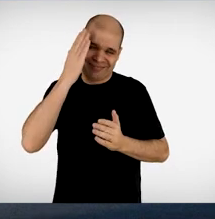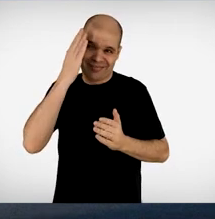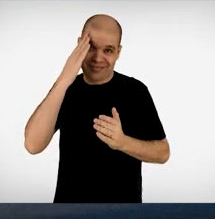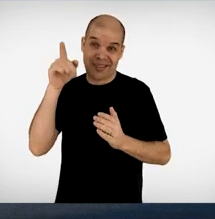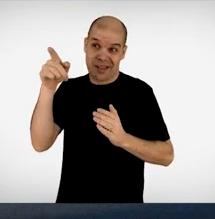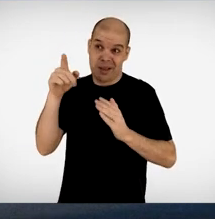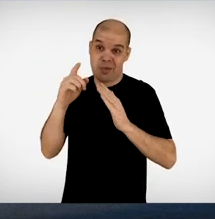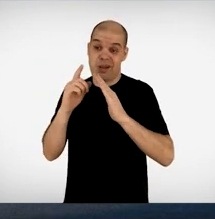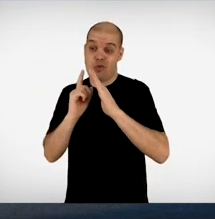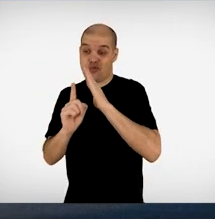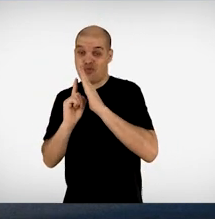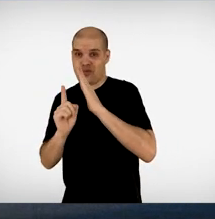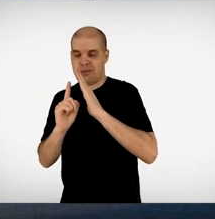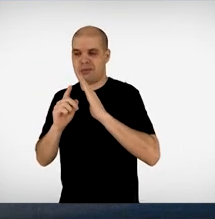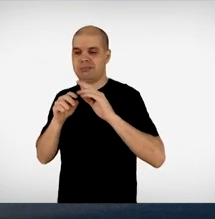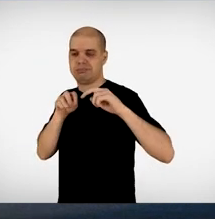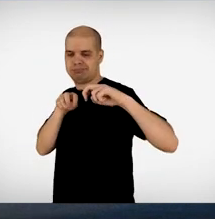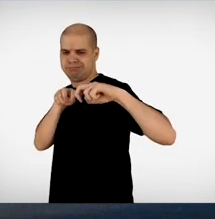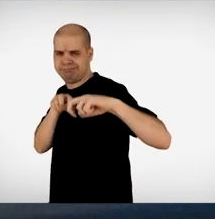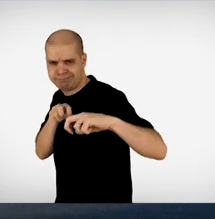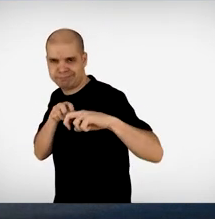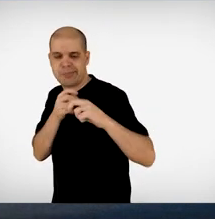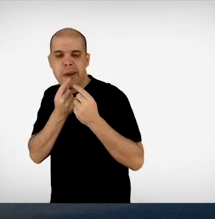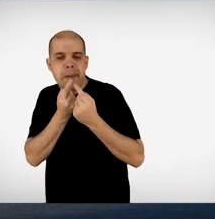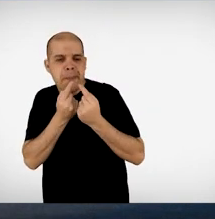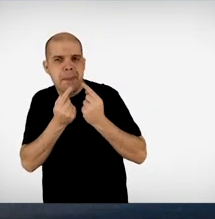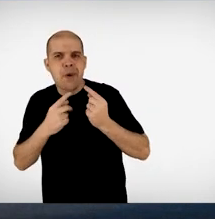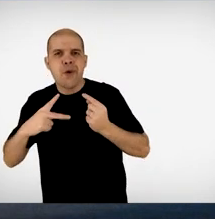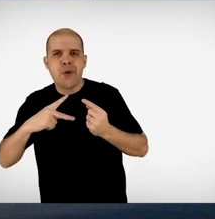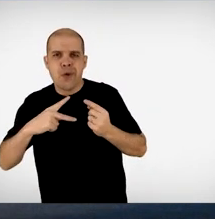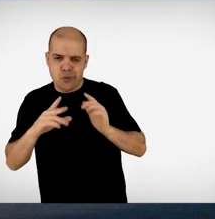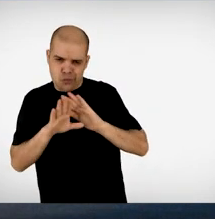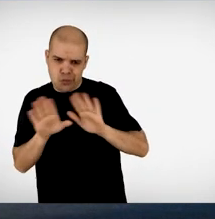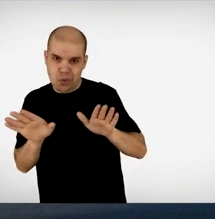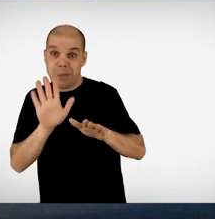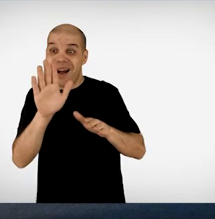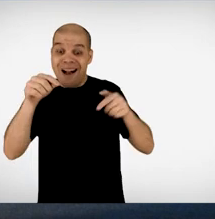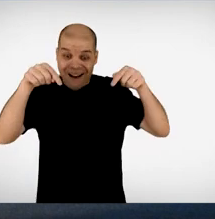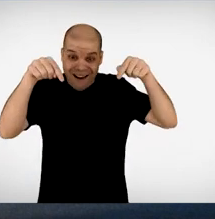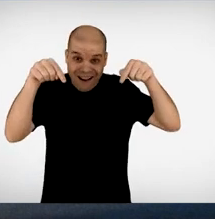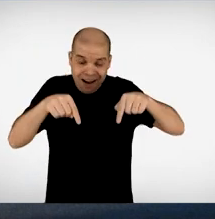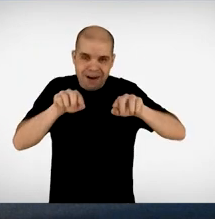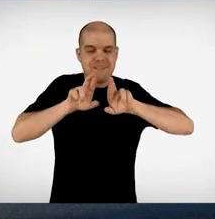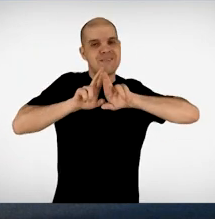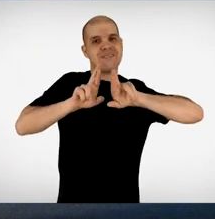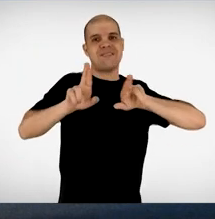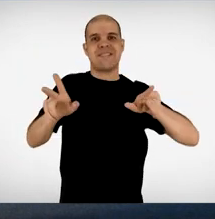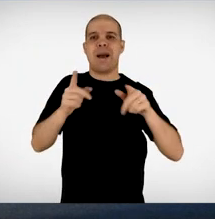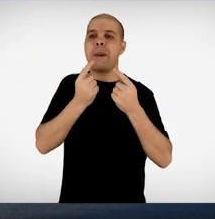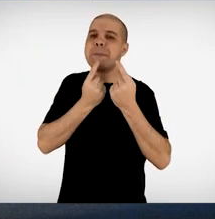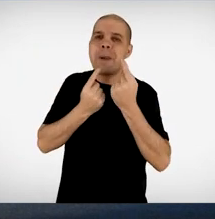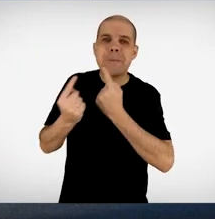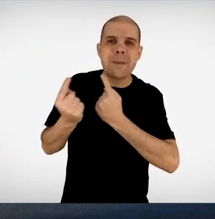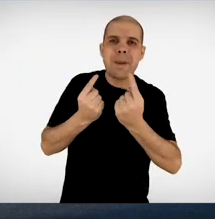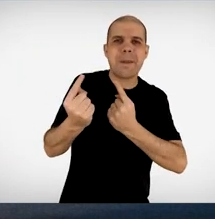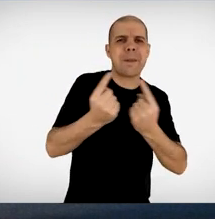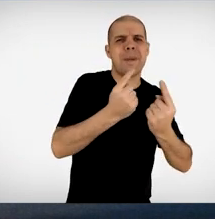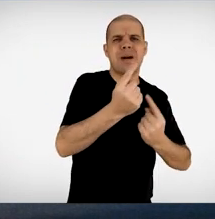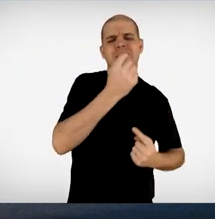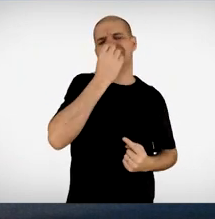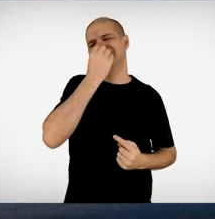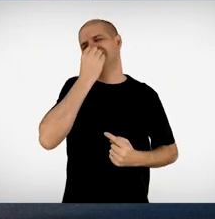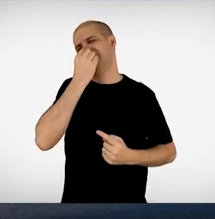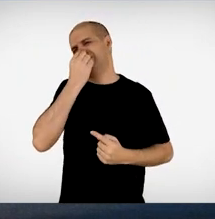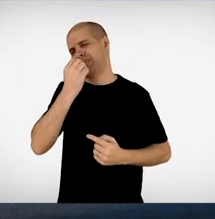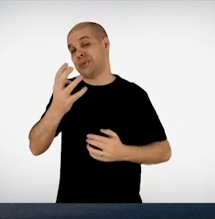dupla analítica do consultório. A Luciana faz isso em várias iniciativas que ela tem aqui essa noite. Ela tem